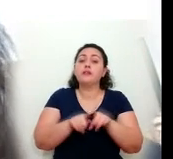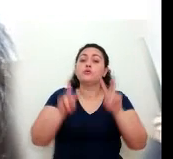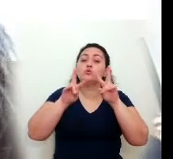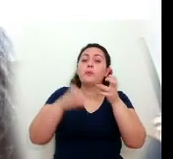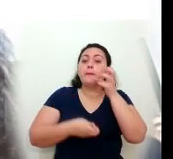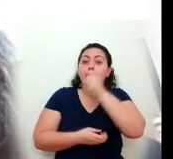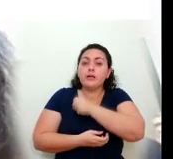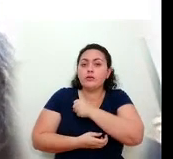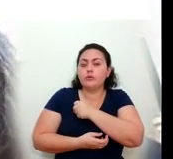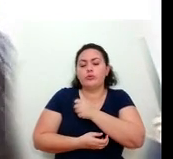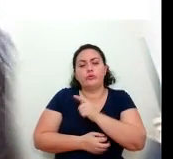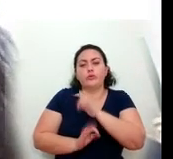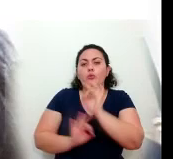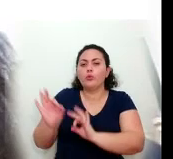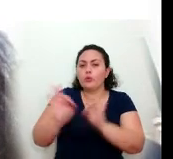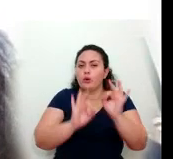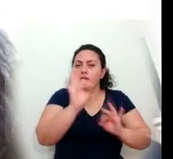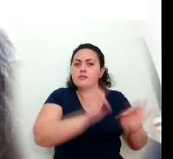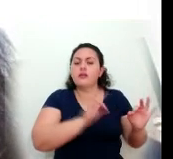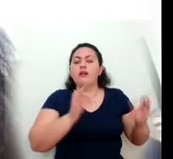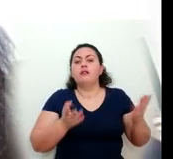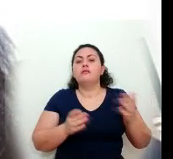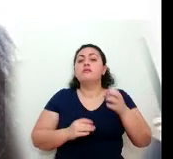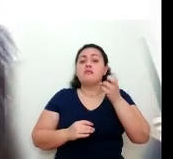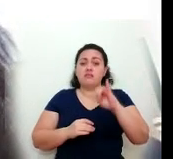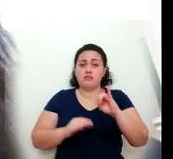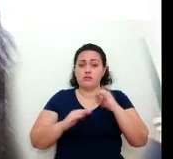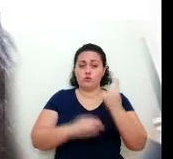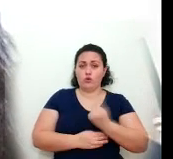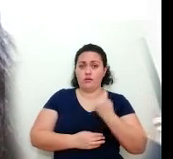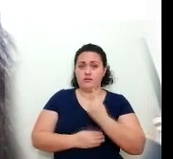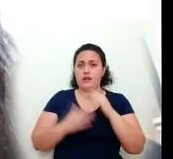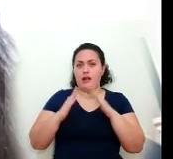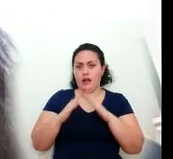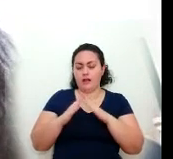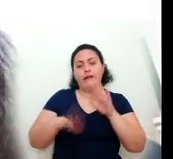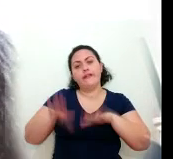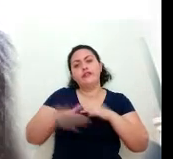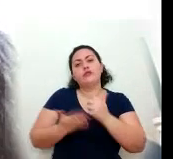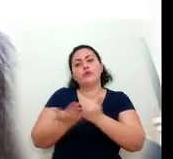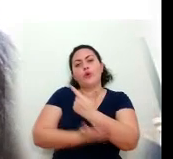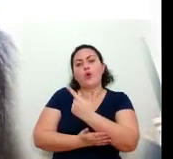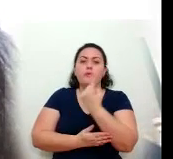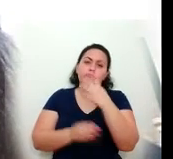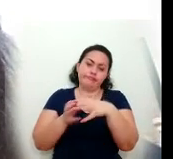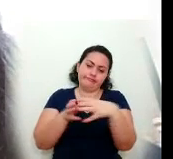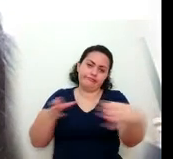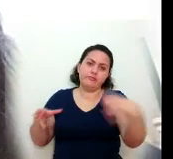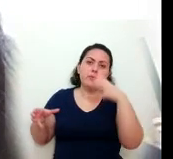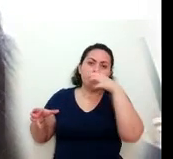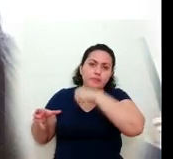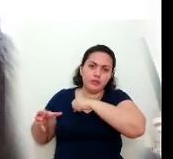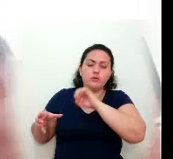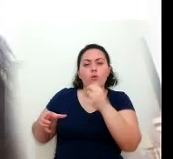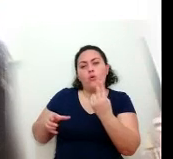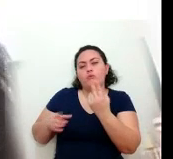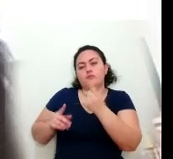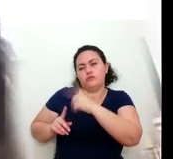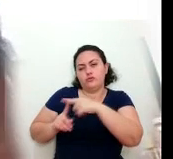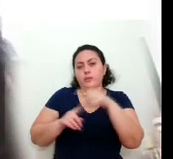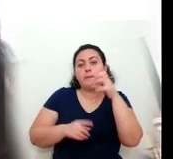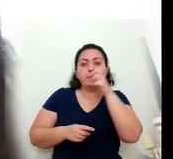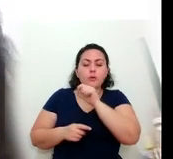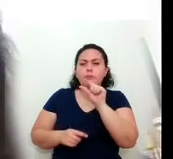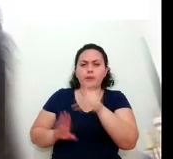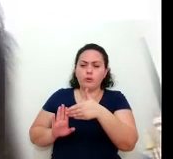pouco. Em relação a também pães, né? Para organizar... quem tá sozinho, né? Às vezes a gente compra um pacote de pão ou